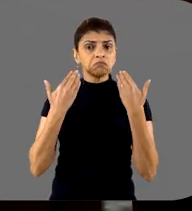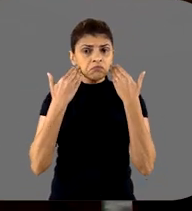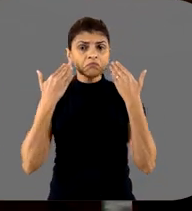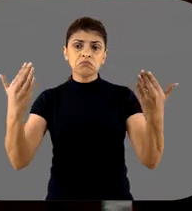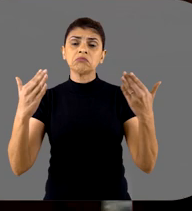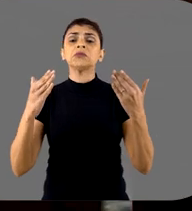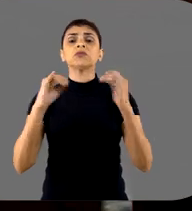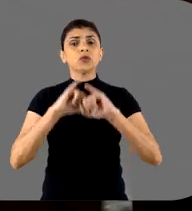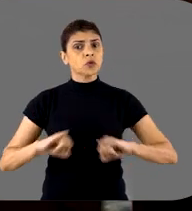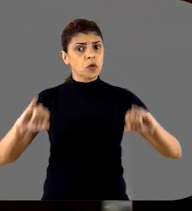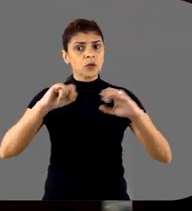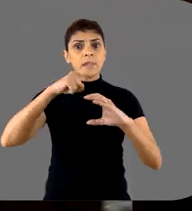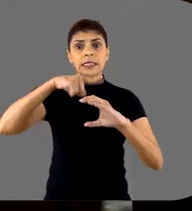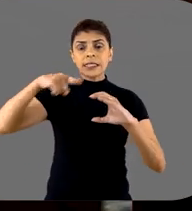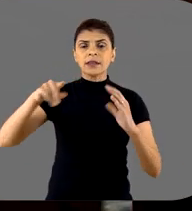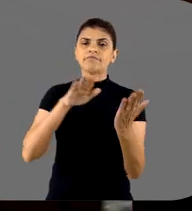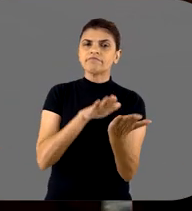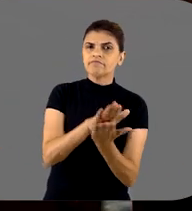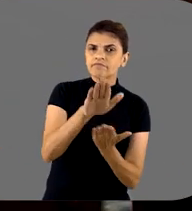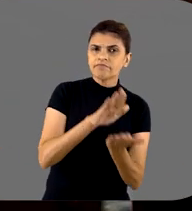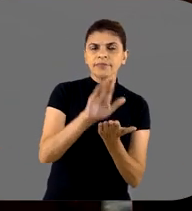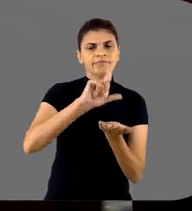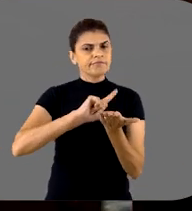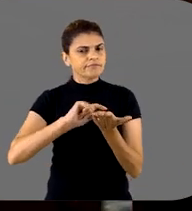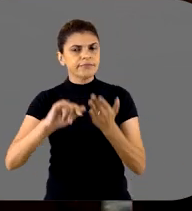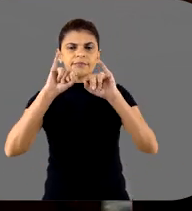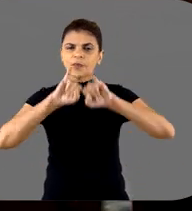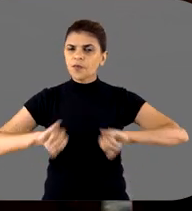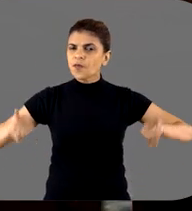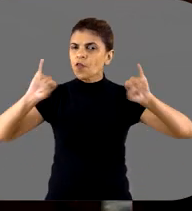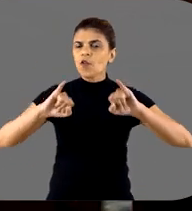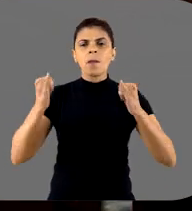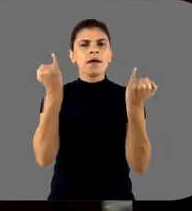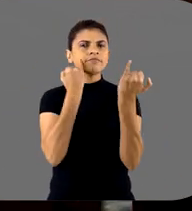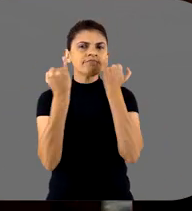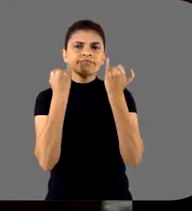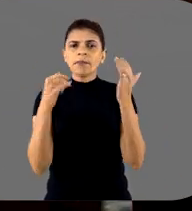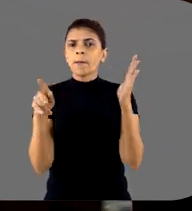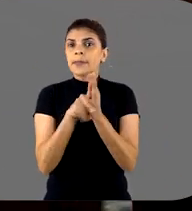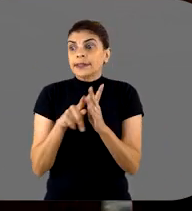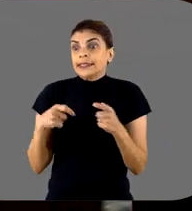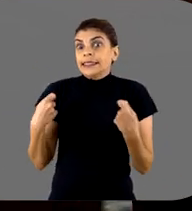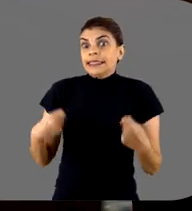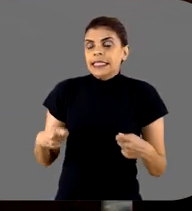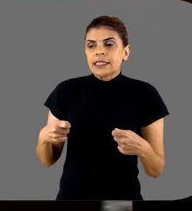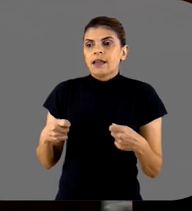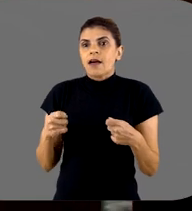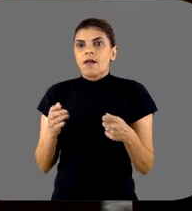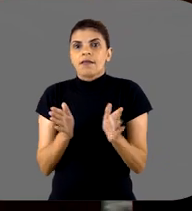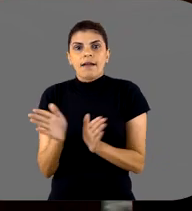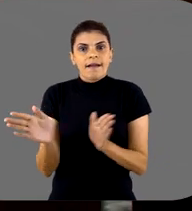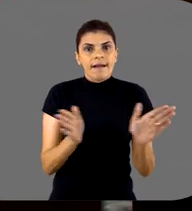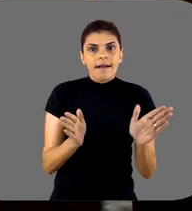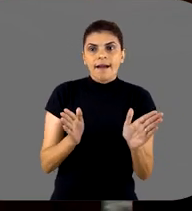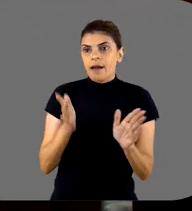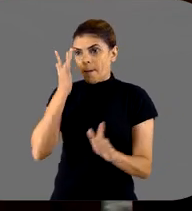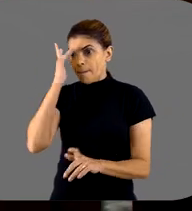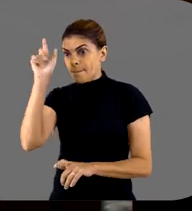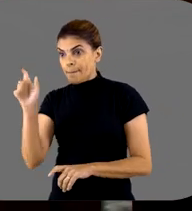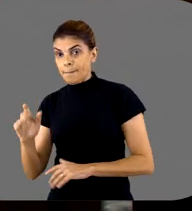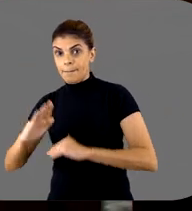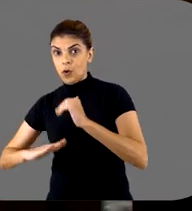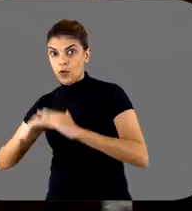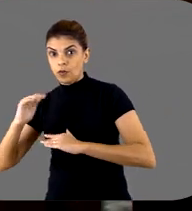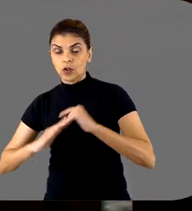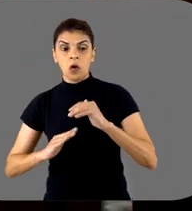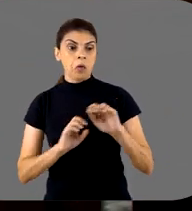usuários, públicos da comunicação científica, produzirem e circular informação entre si, sem necessariamente passar pela intermediação de